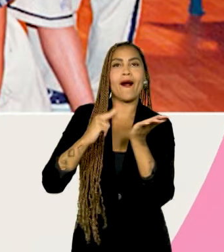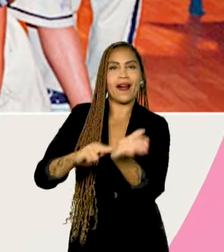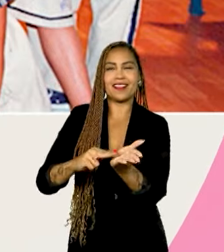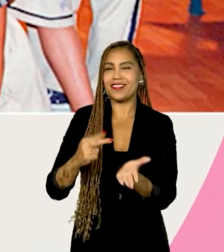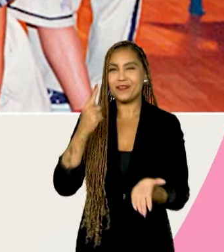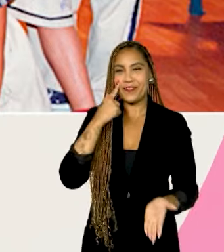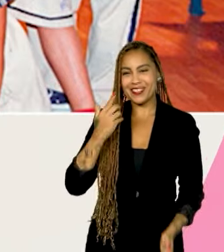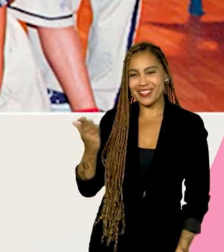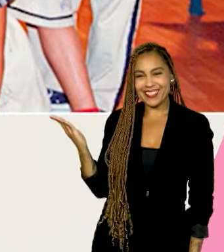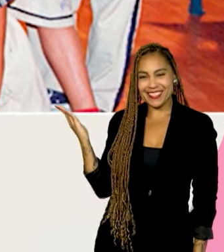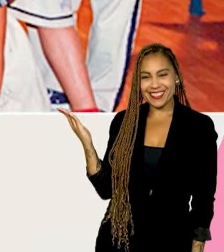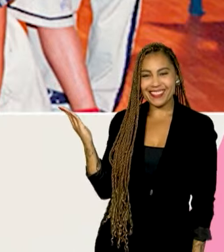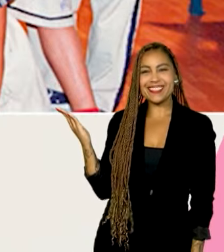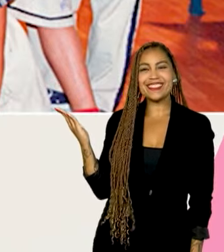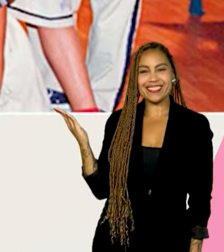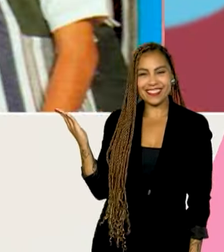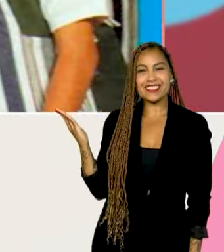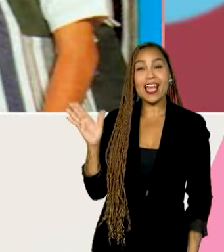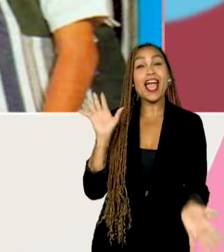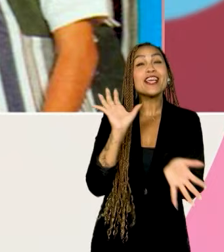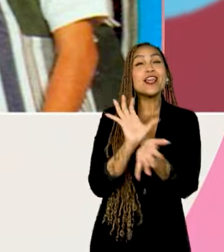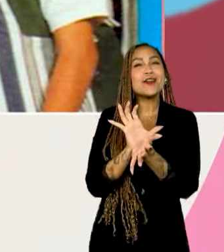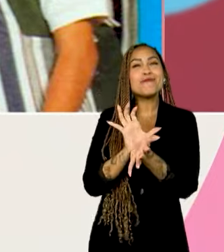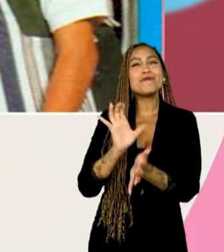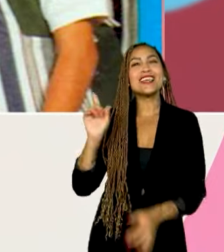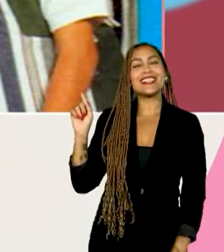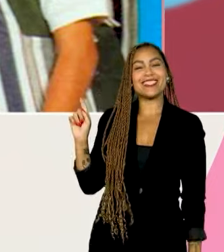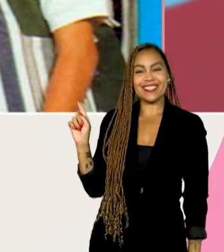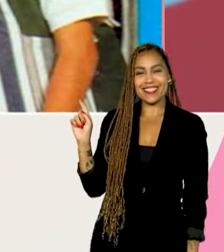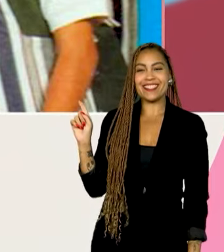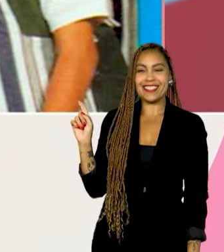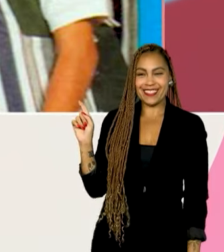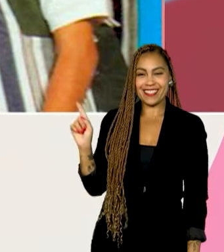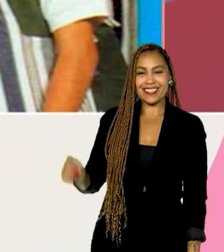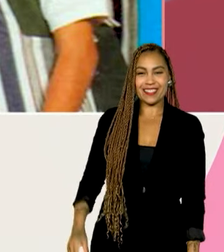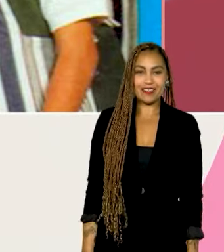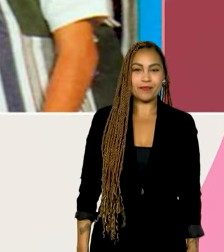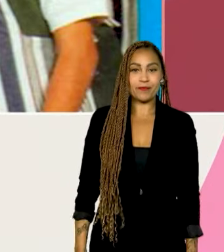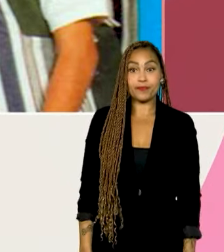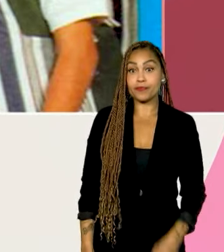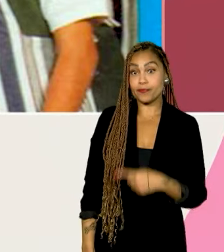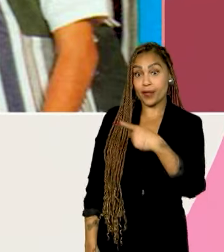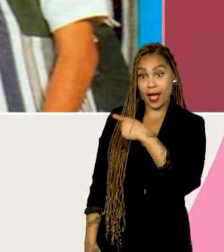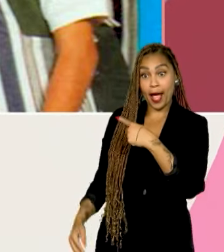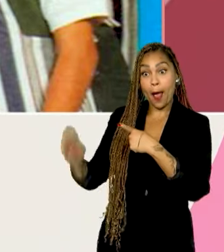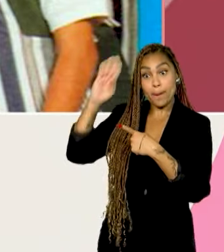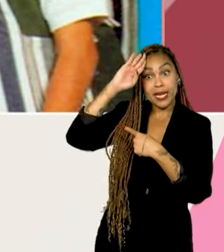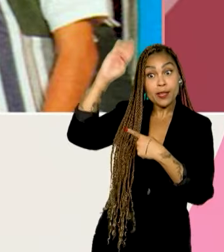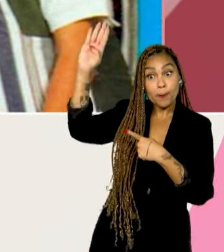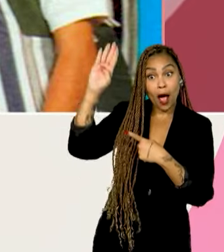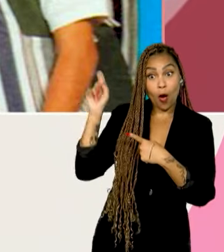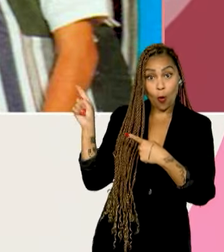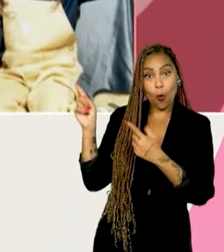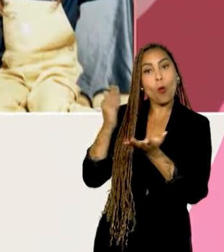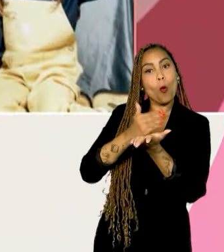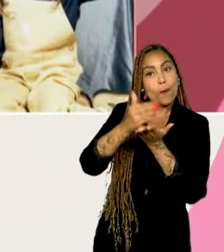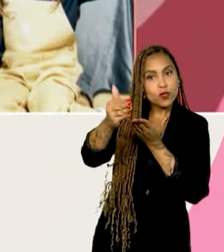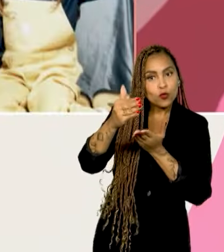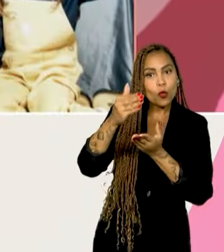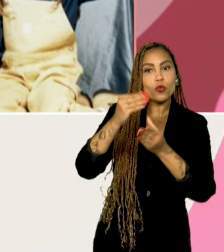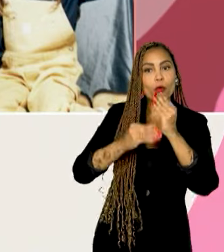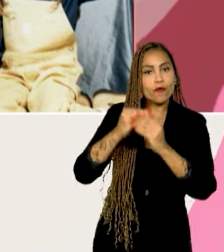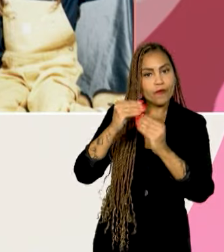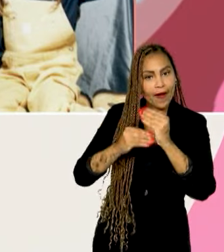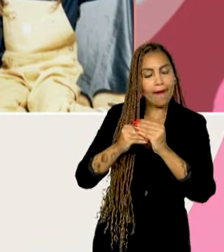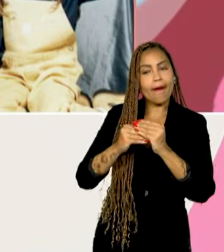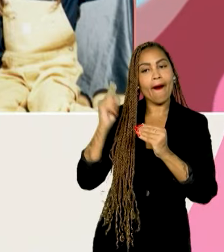gente. Olha você lá. É um elenco grande. Esse já é o elenco já evoluído. Ai, que barato. É o elenco evoluído, porque esse é o elenco principal. É, começou a novela assim.